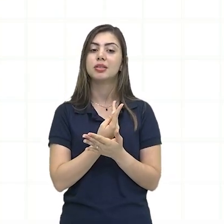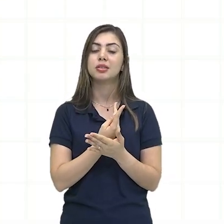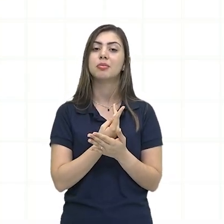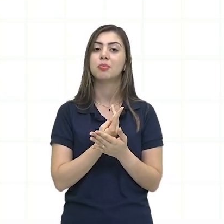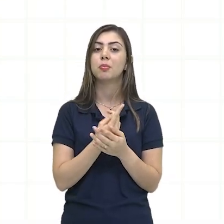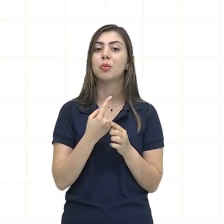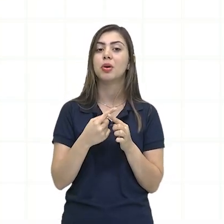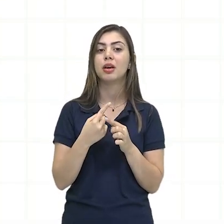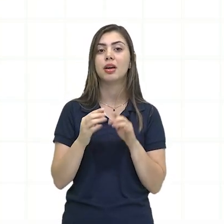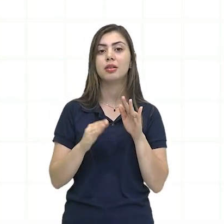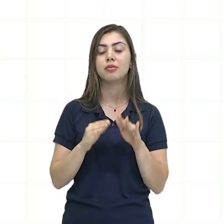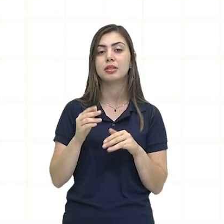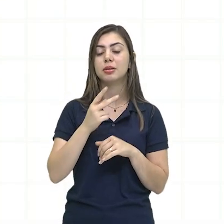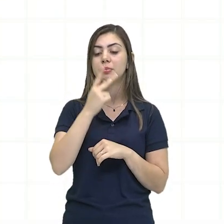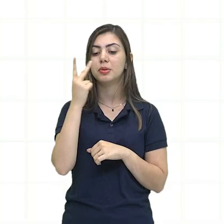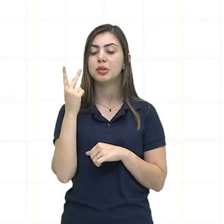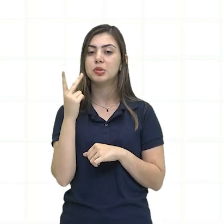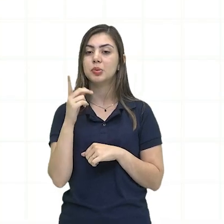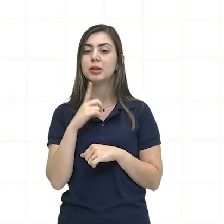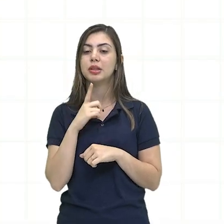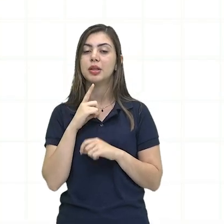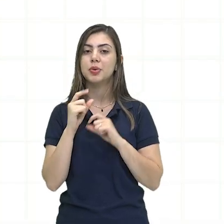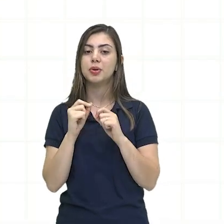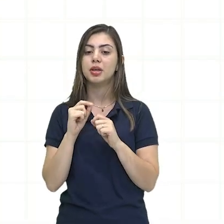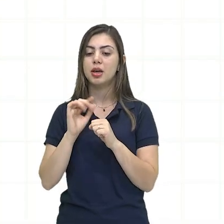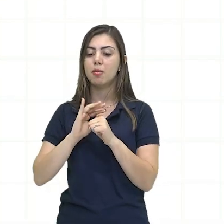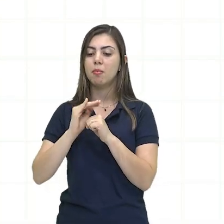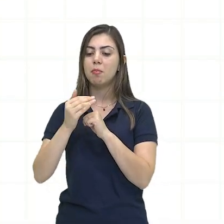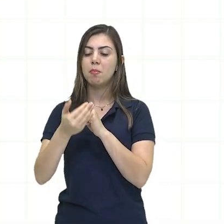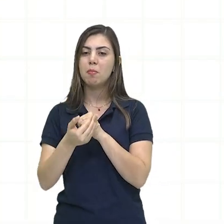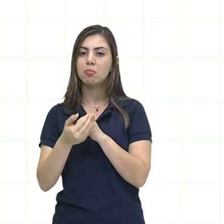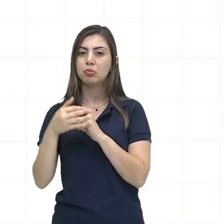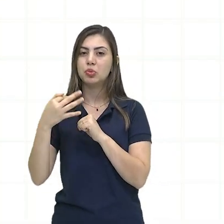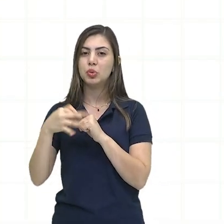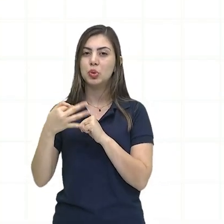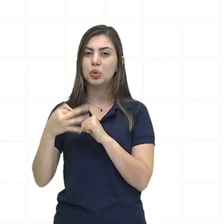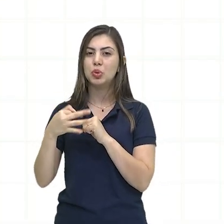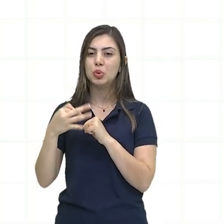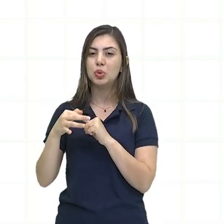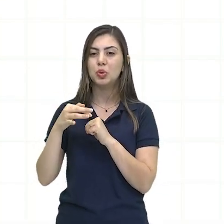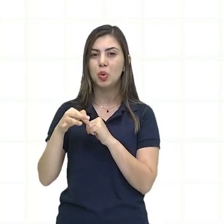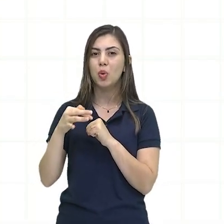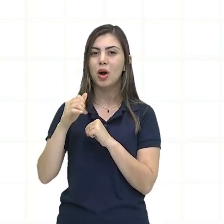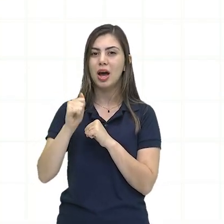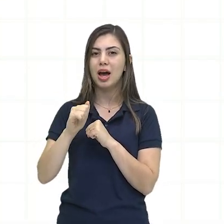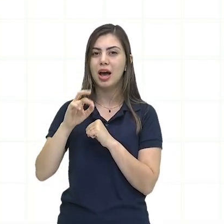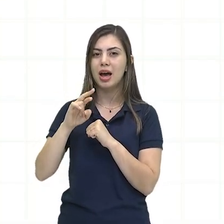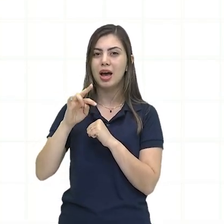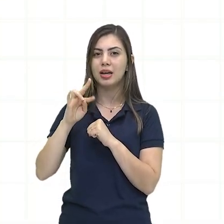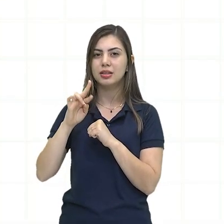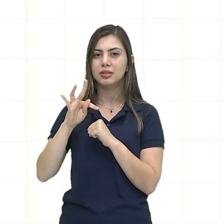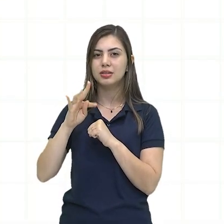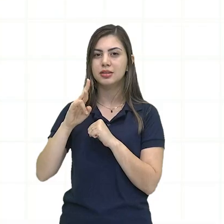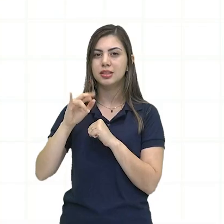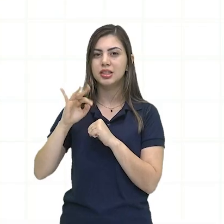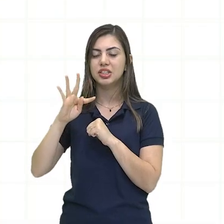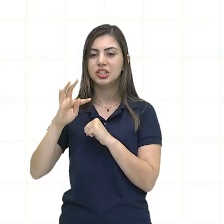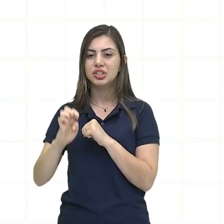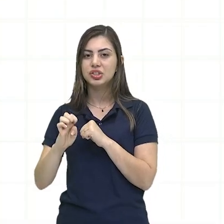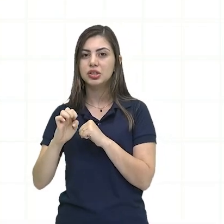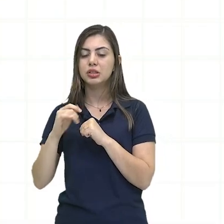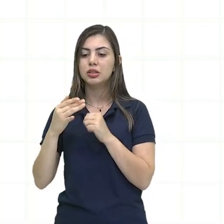artrite. A articulação inflamou, se inflamou, diminui a produção do líquido